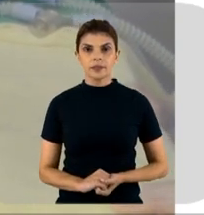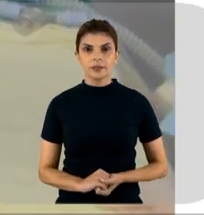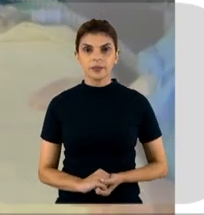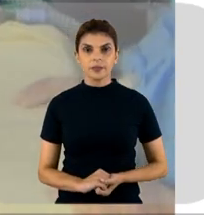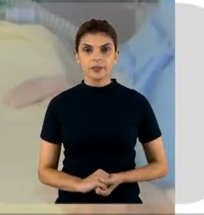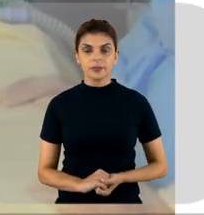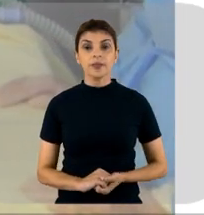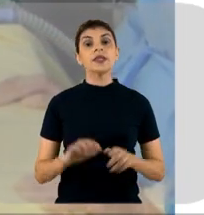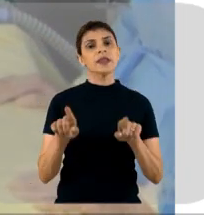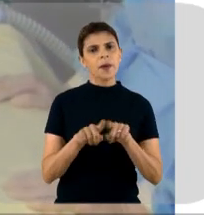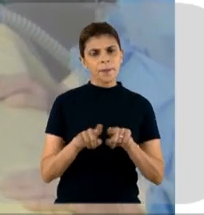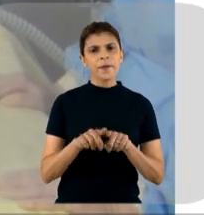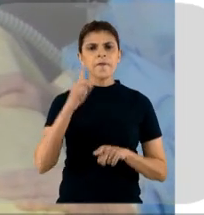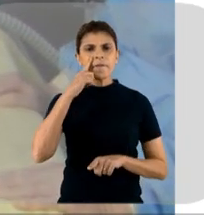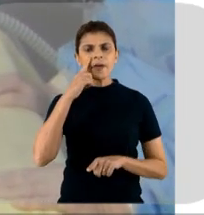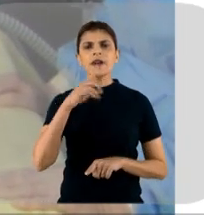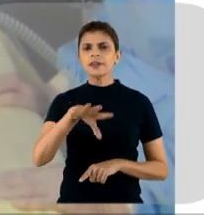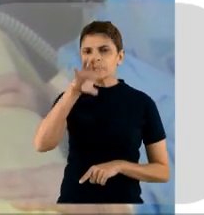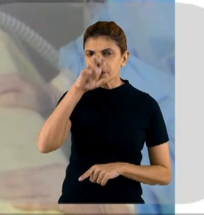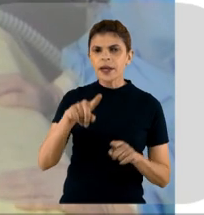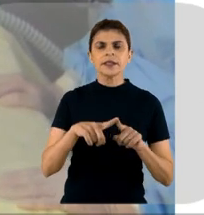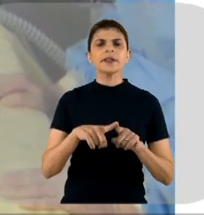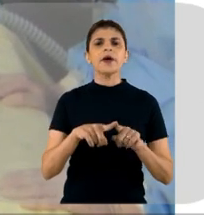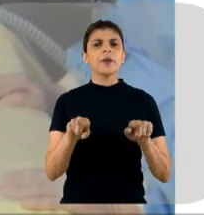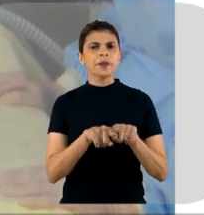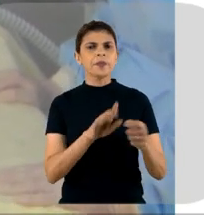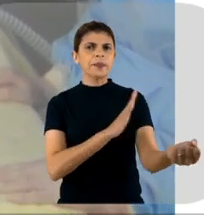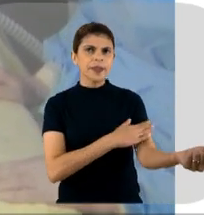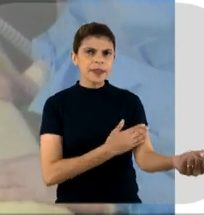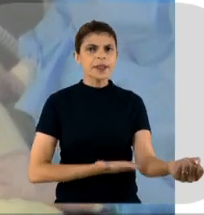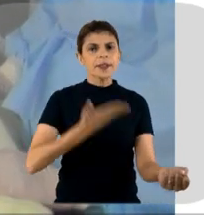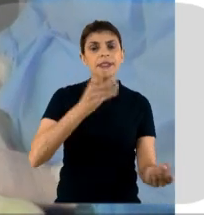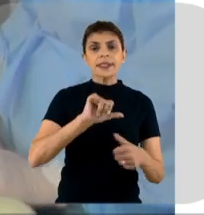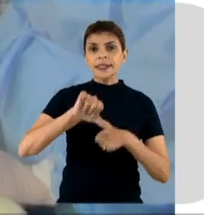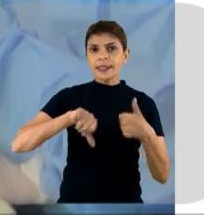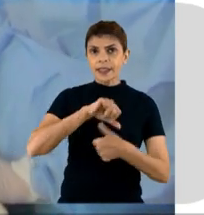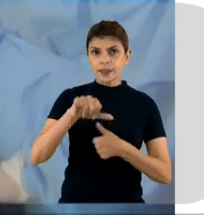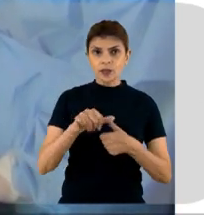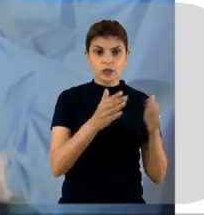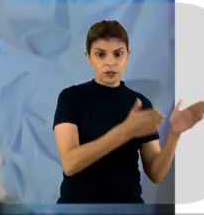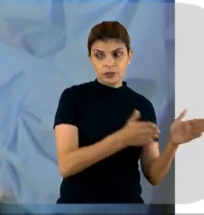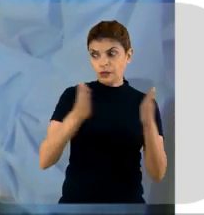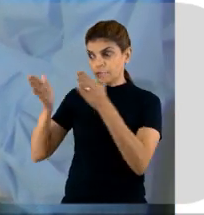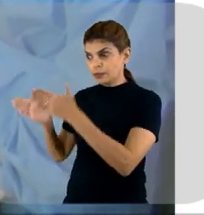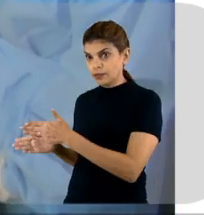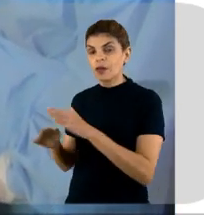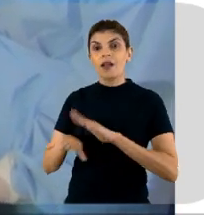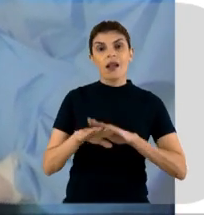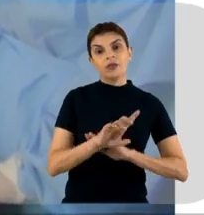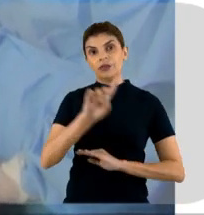e, ao checar linhas e catéteres, nós devemos observar se há necessidade de transferirmos bombas